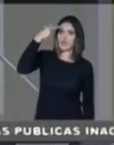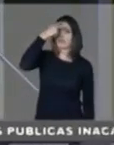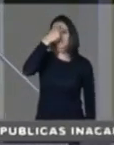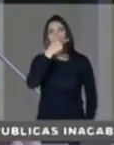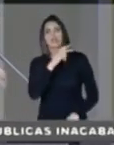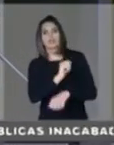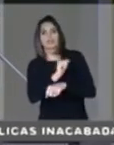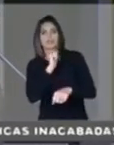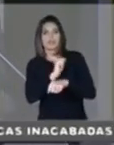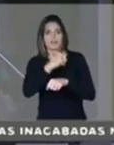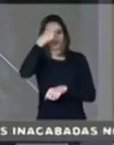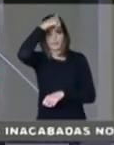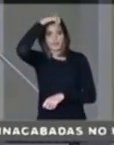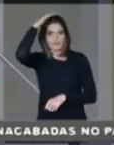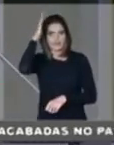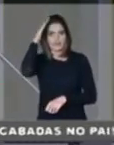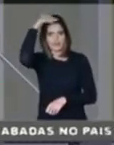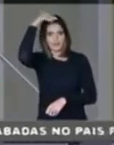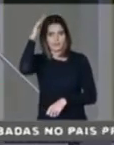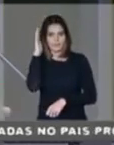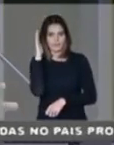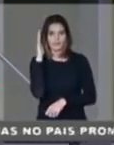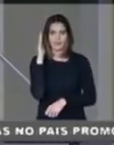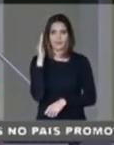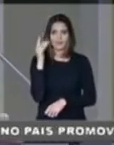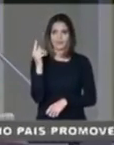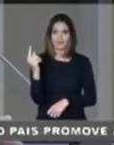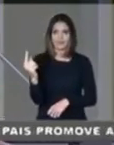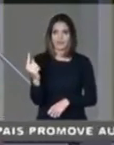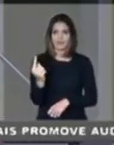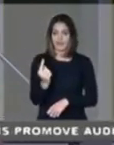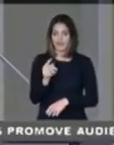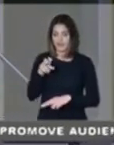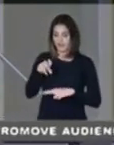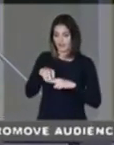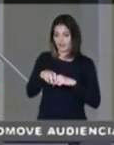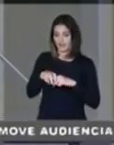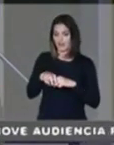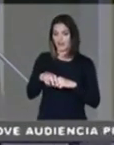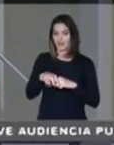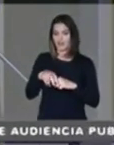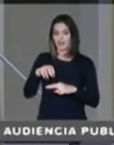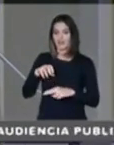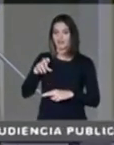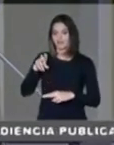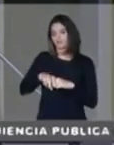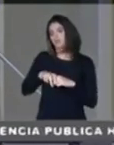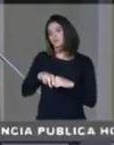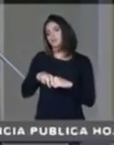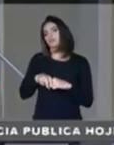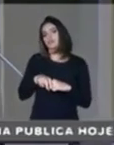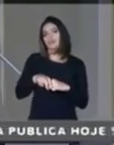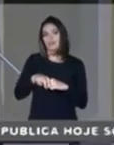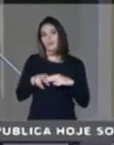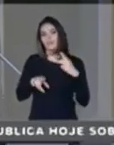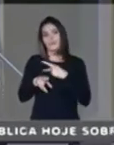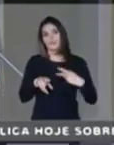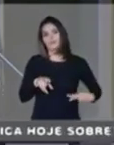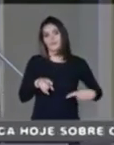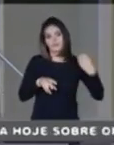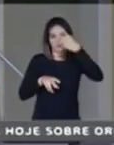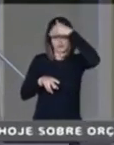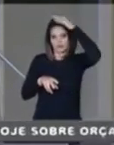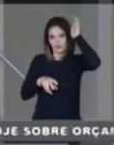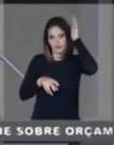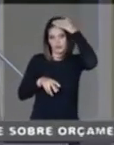o presidente Trump passar por ele. 2 horas, tomando um chá de cadeira do presidente dos Estados Unidos, ao